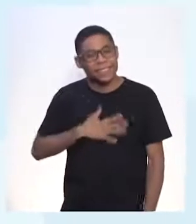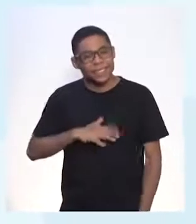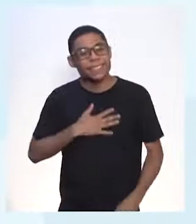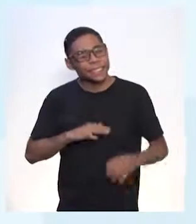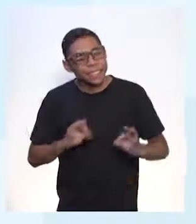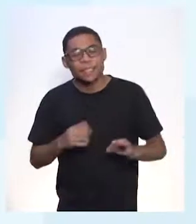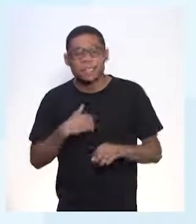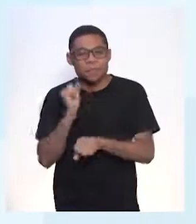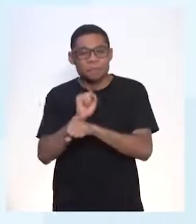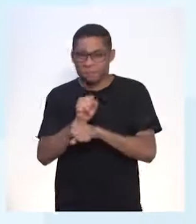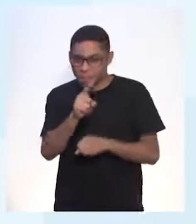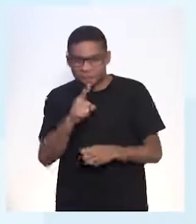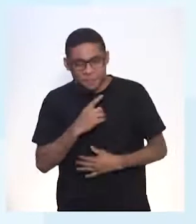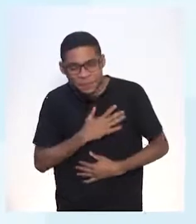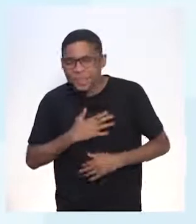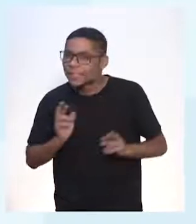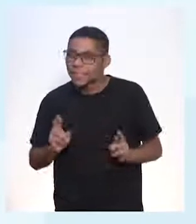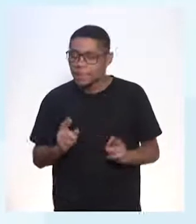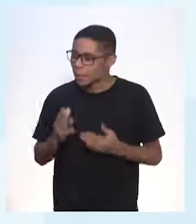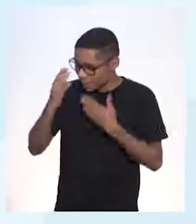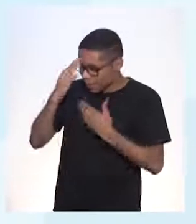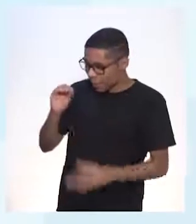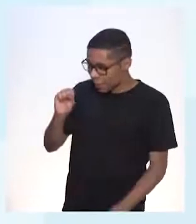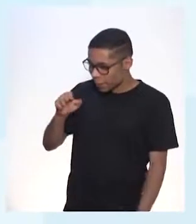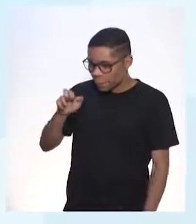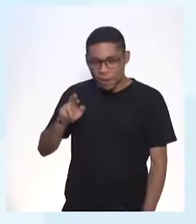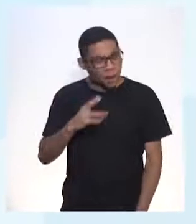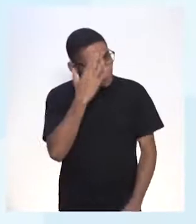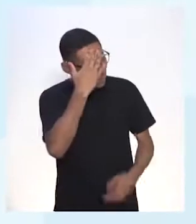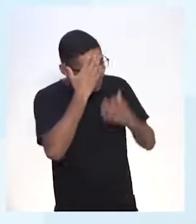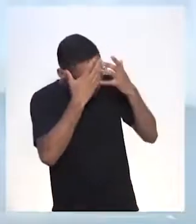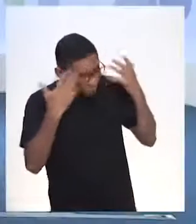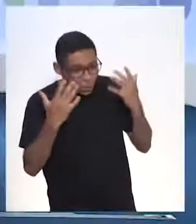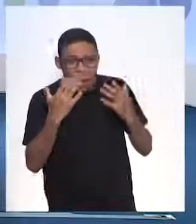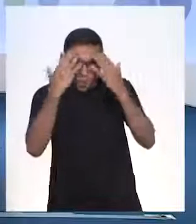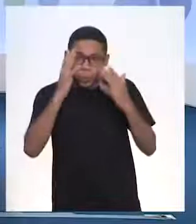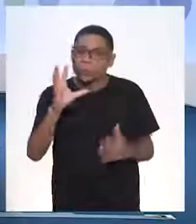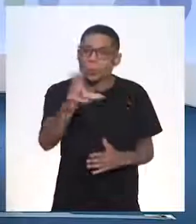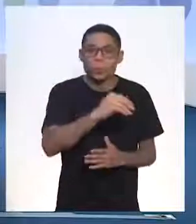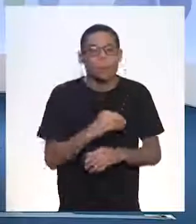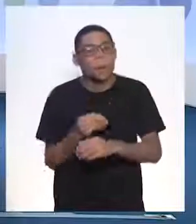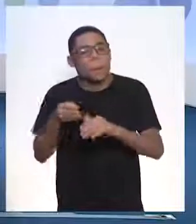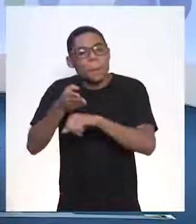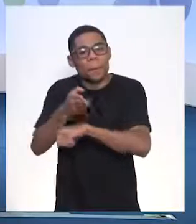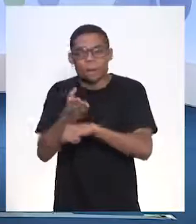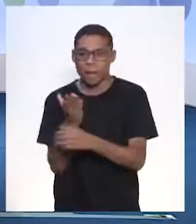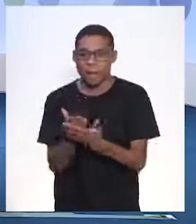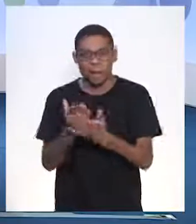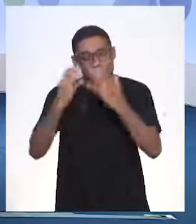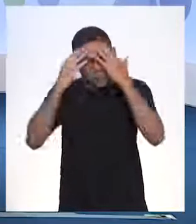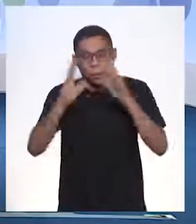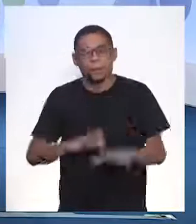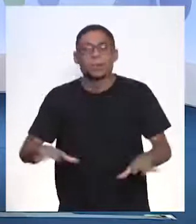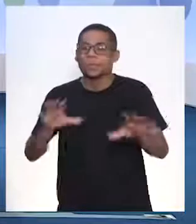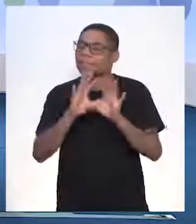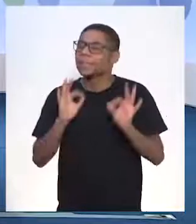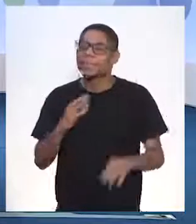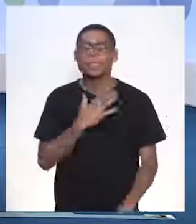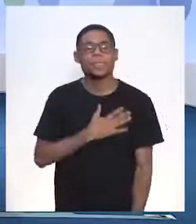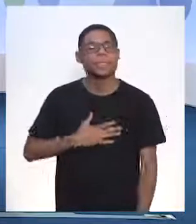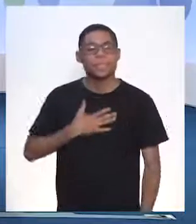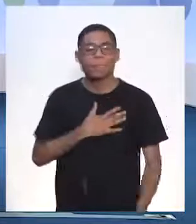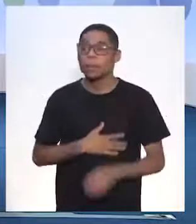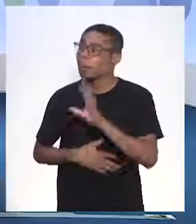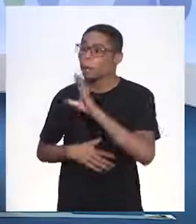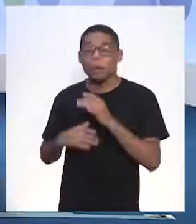Então, espero que vocês tenham gostado. Obrigado, Osmar. Obrigado a você, Jonas. Obrigado a todos que participaram da aula. Obrigado a todos, foi sempre um prazer aí.